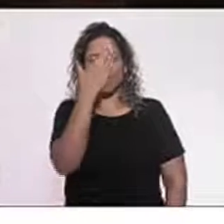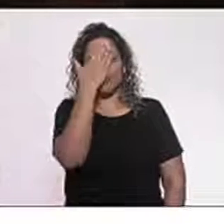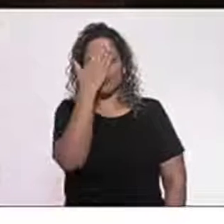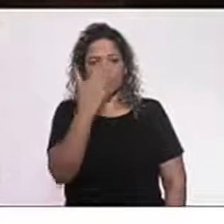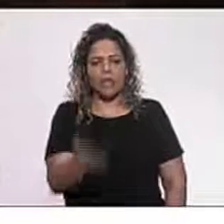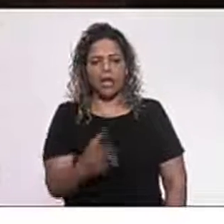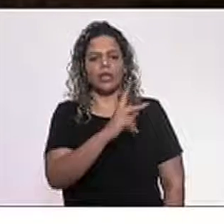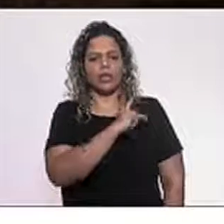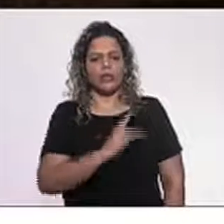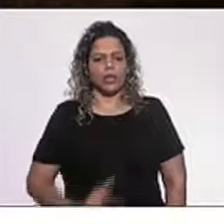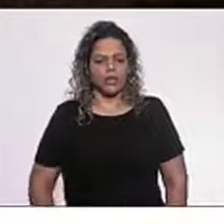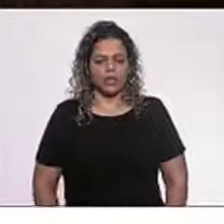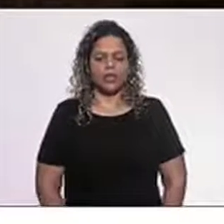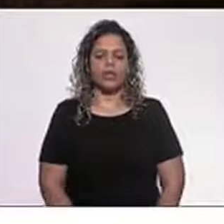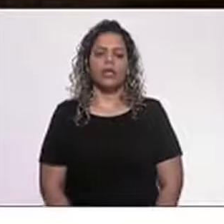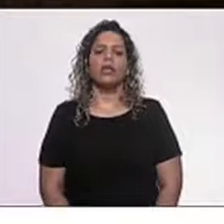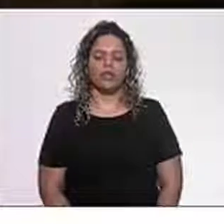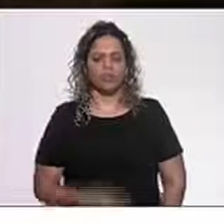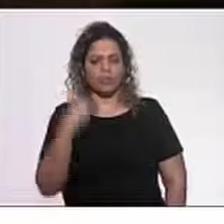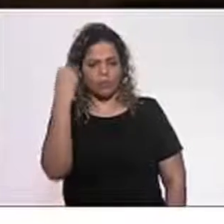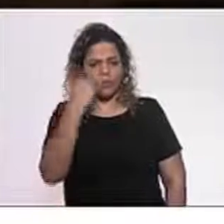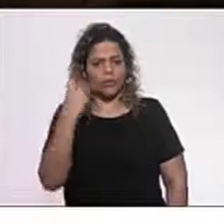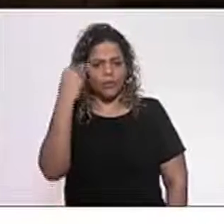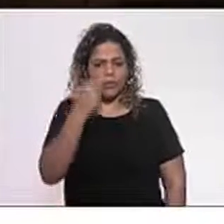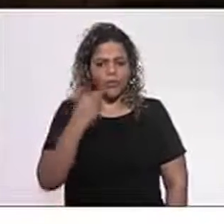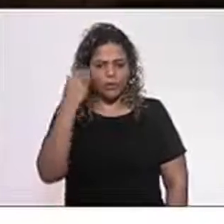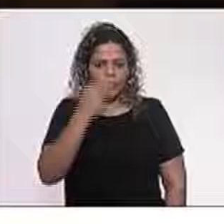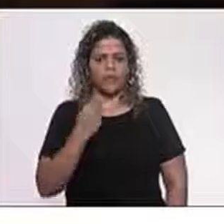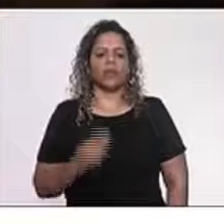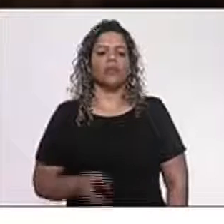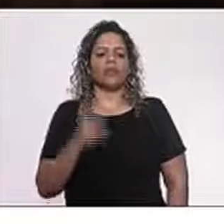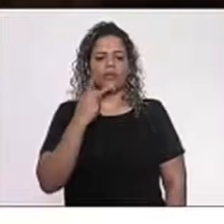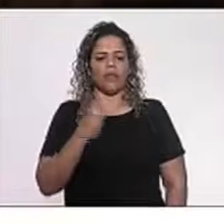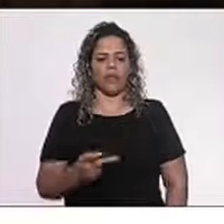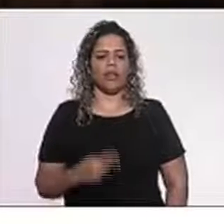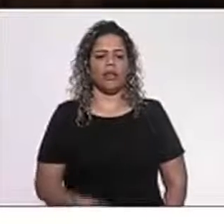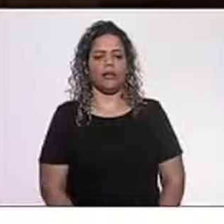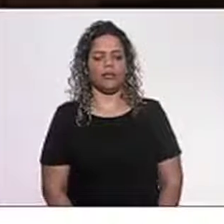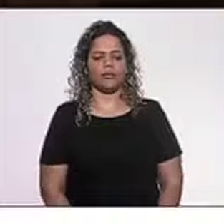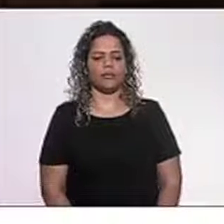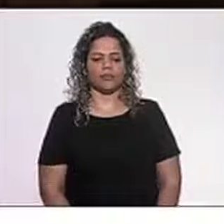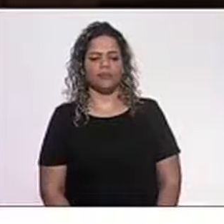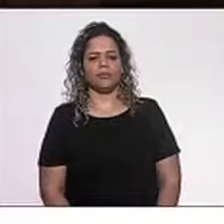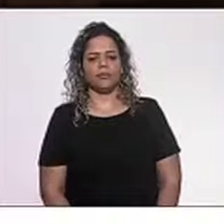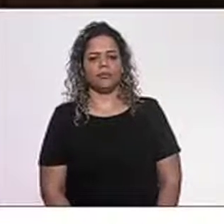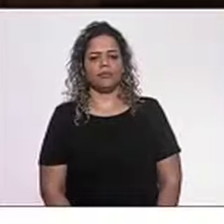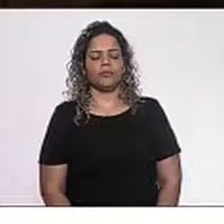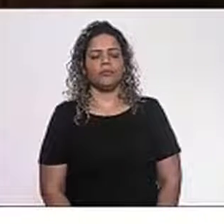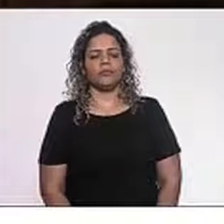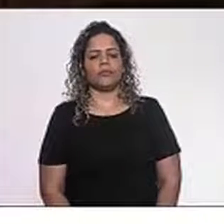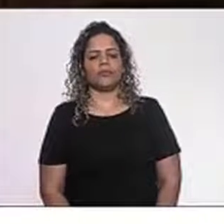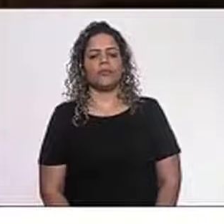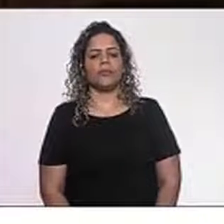Obrigado, presidente, pela oportunidade de falar aqui no plenário.